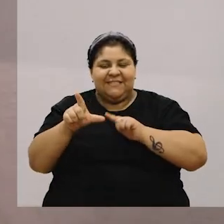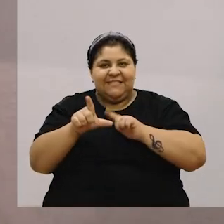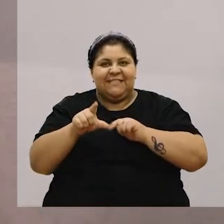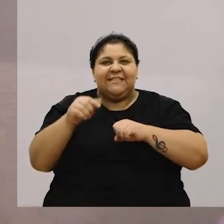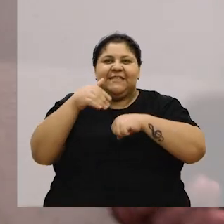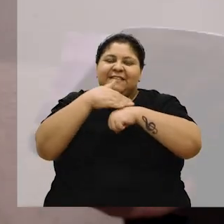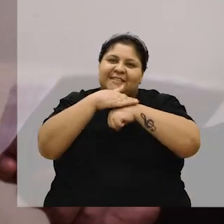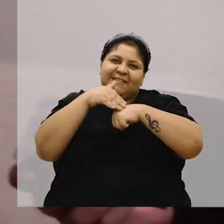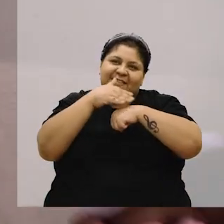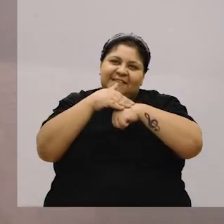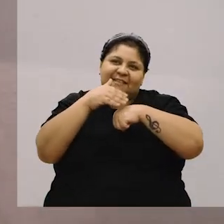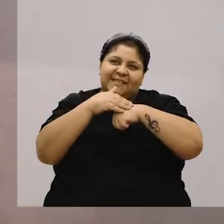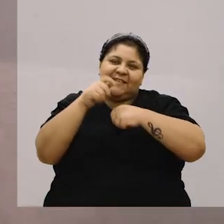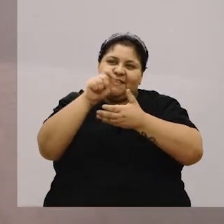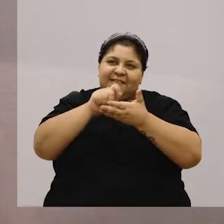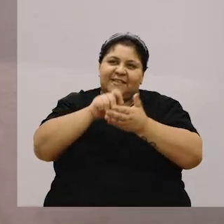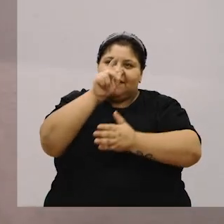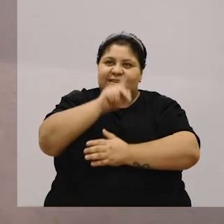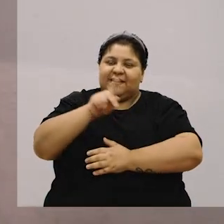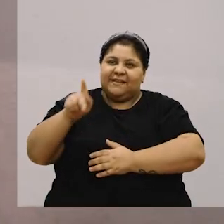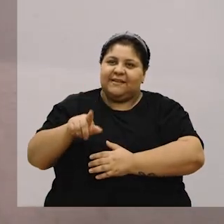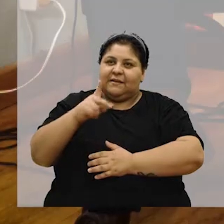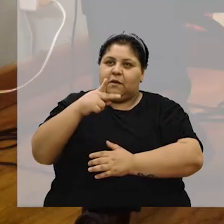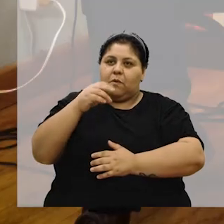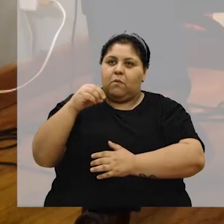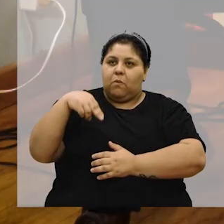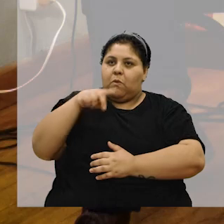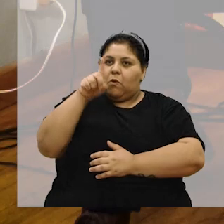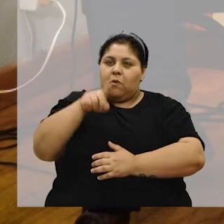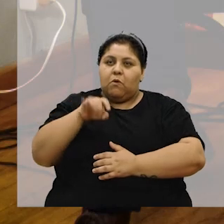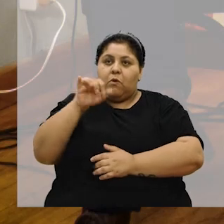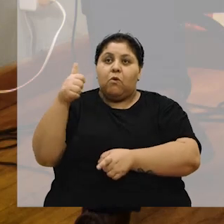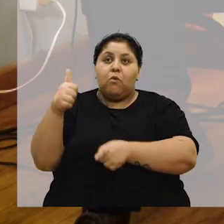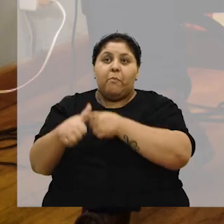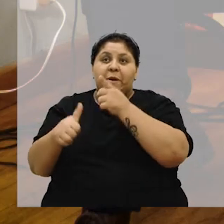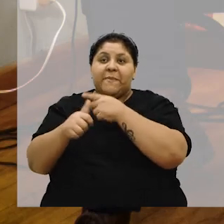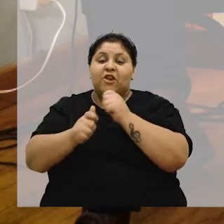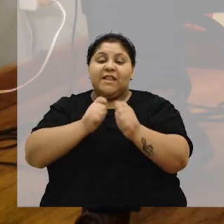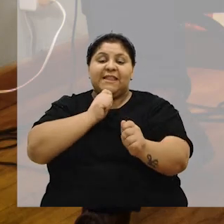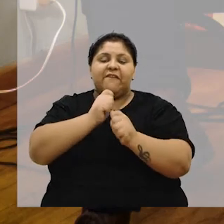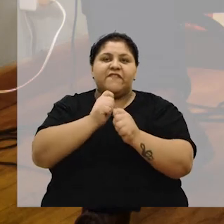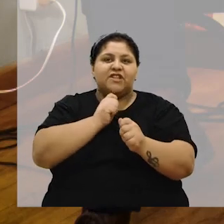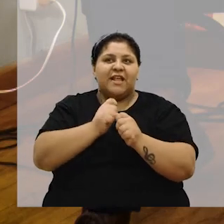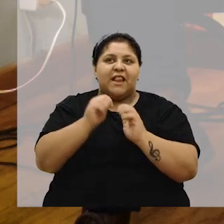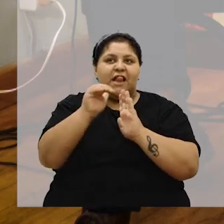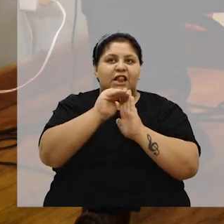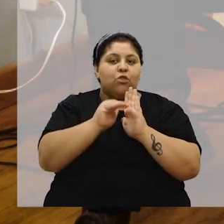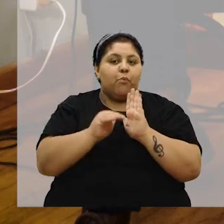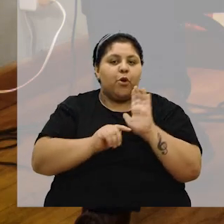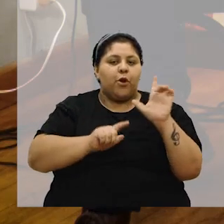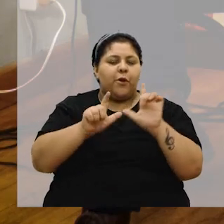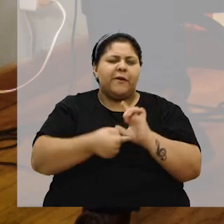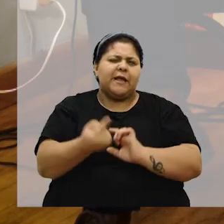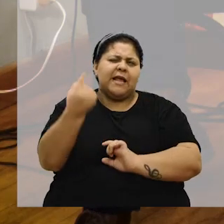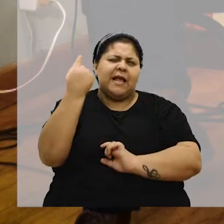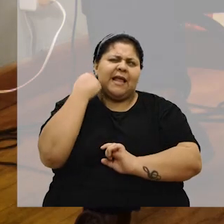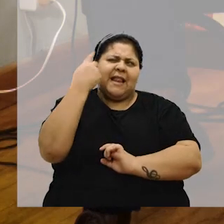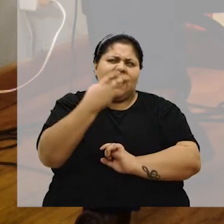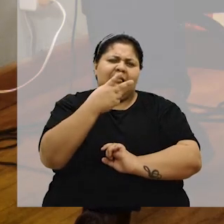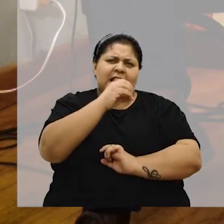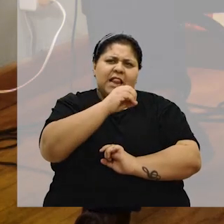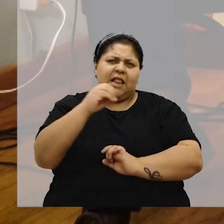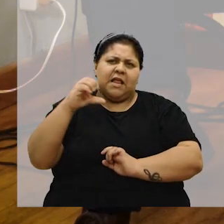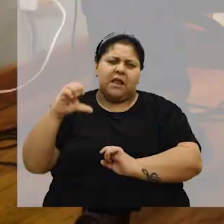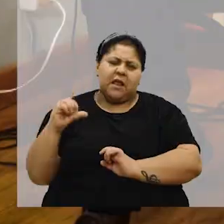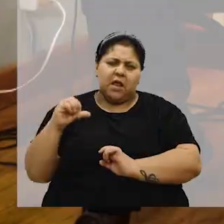Letras. E ao nosso queridíssimo professor escritor Luiz Carlos Ponzi, o senhor que foi o primeiro entrevistado do Café com